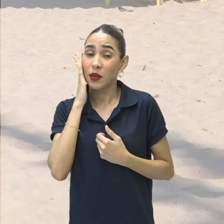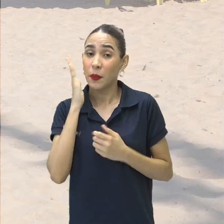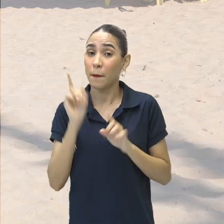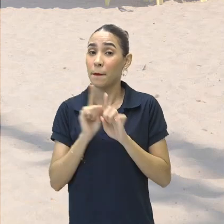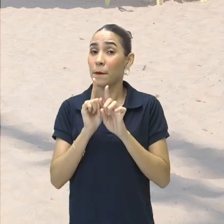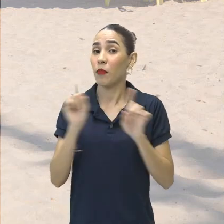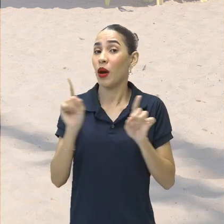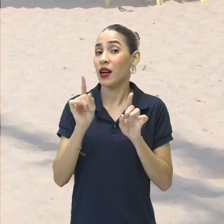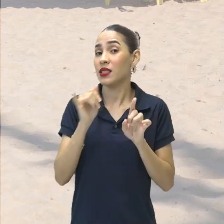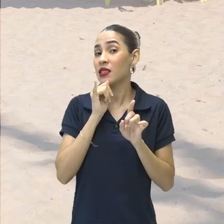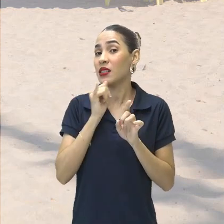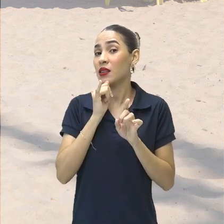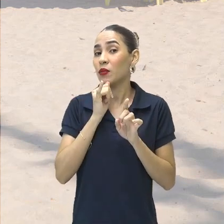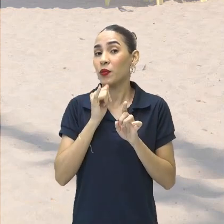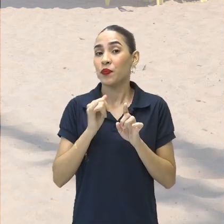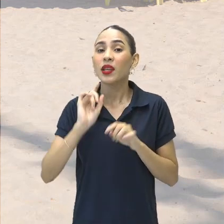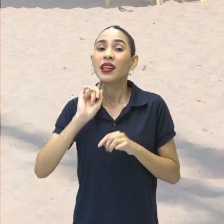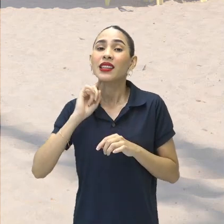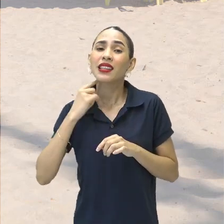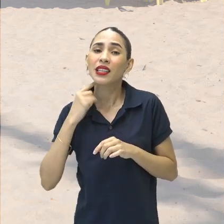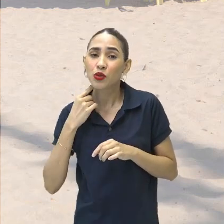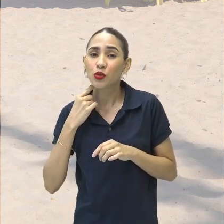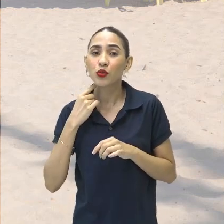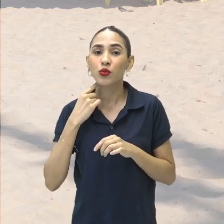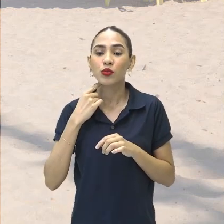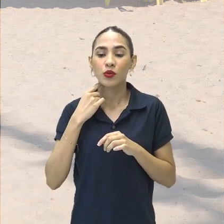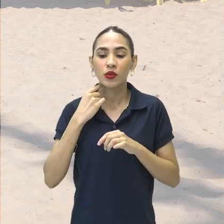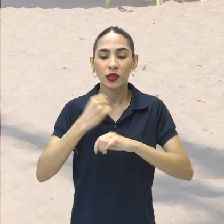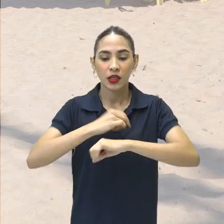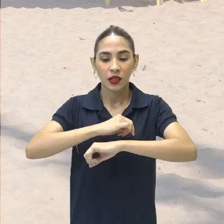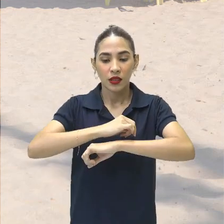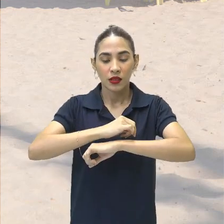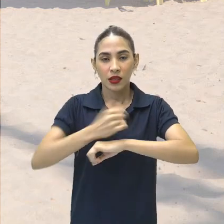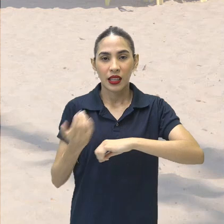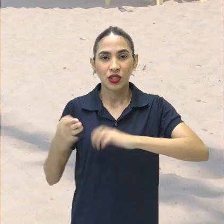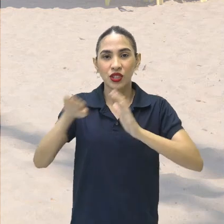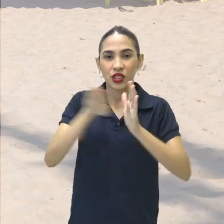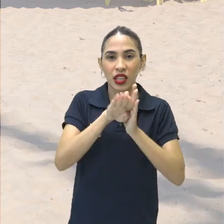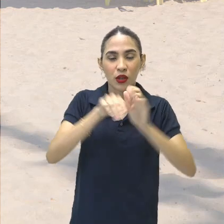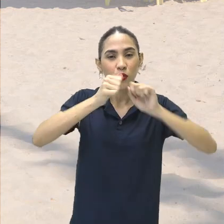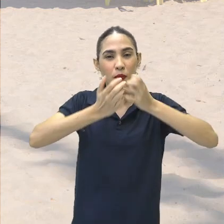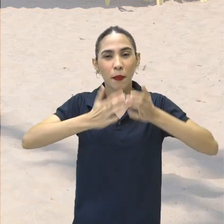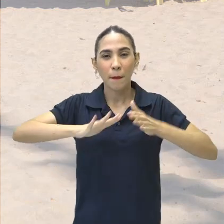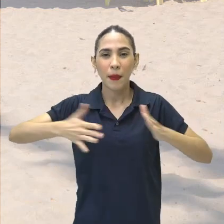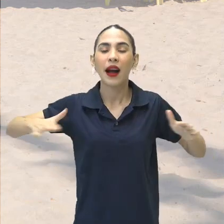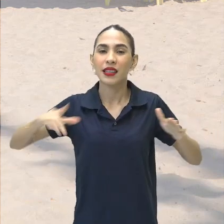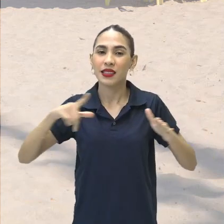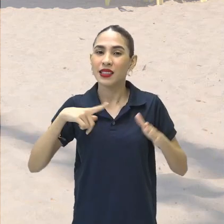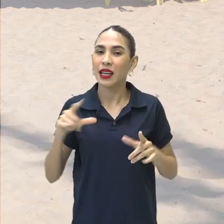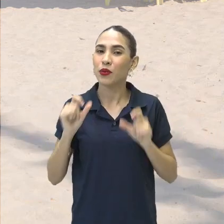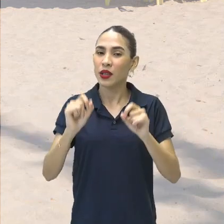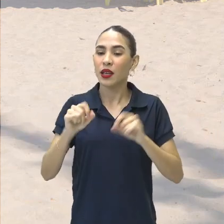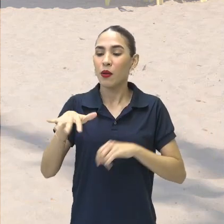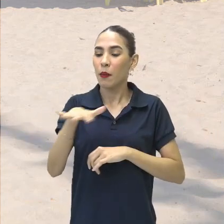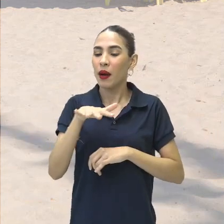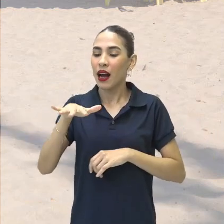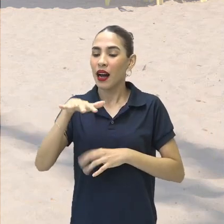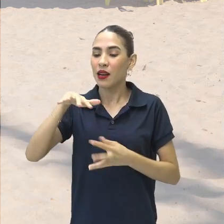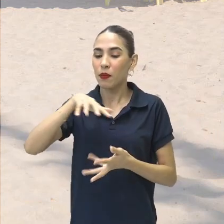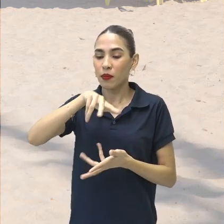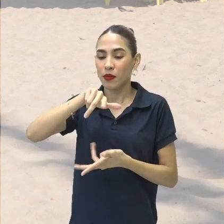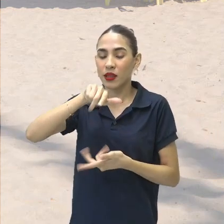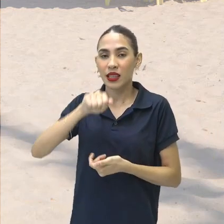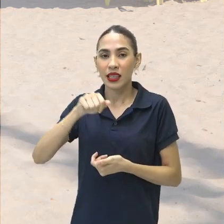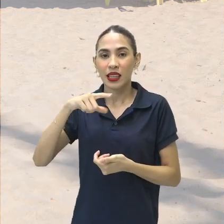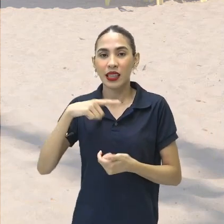quando todos esses lixos saem aqui dos rios, chegam até os mares, Nós temos uma área no planeta que